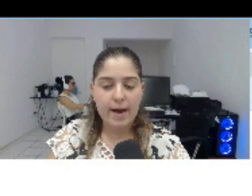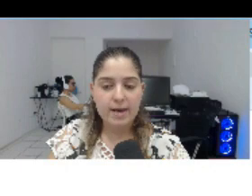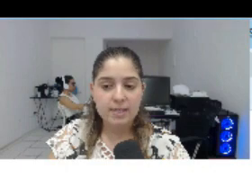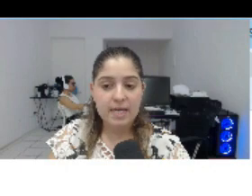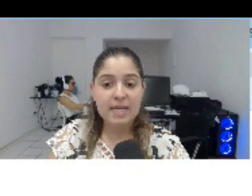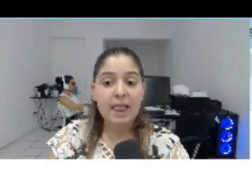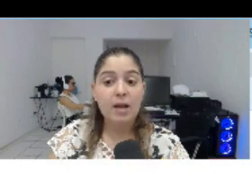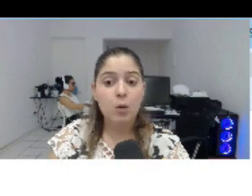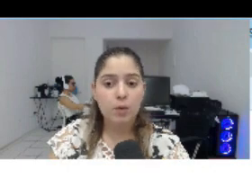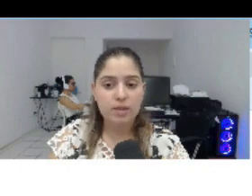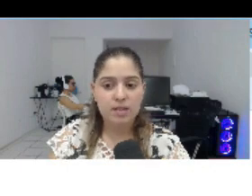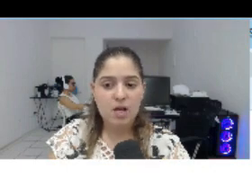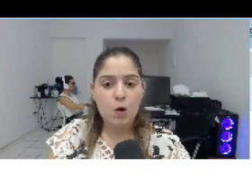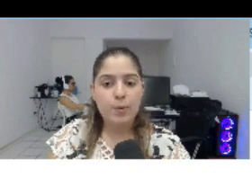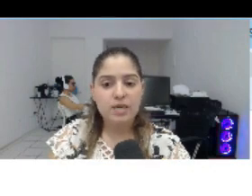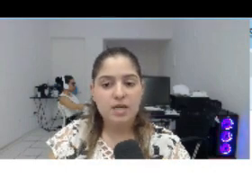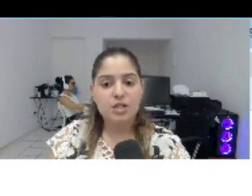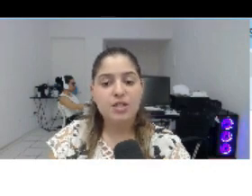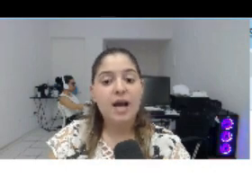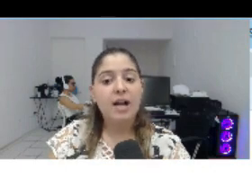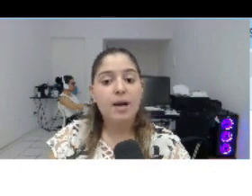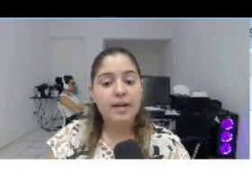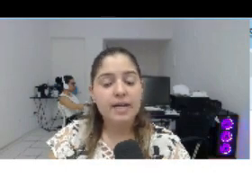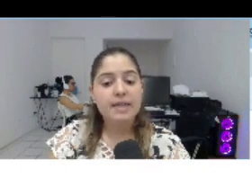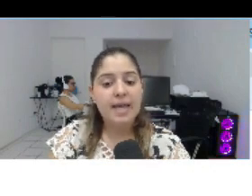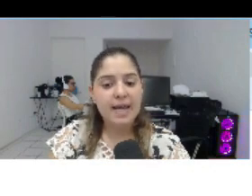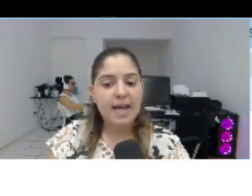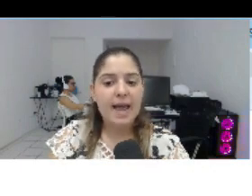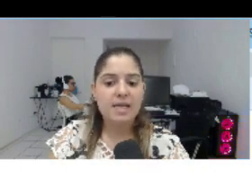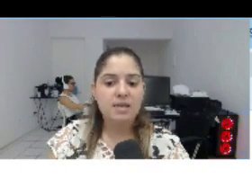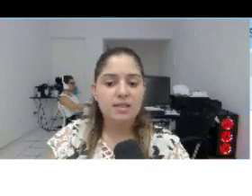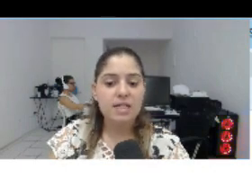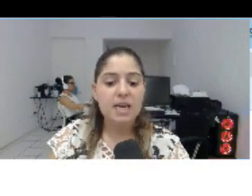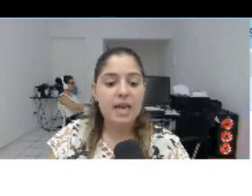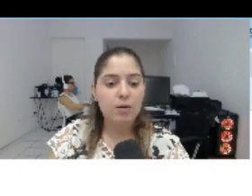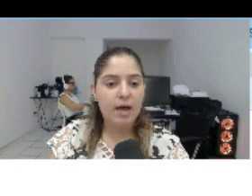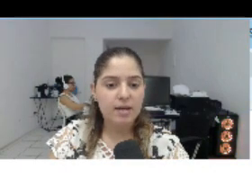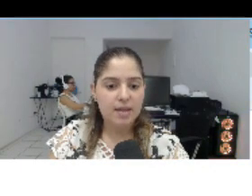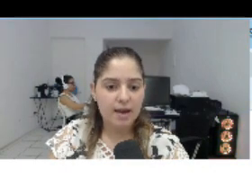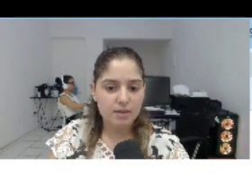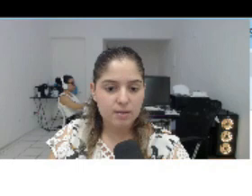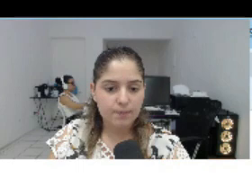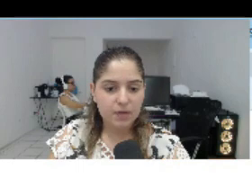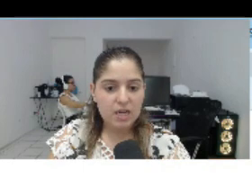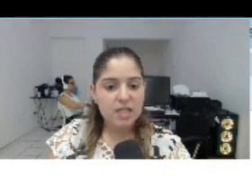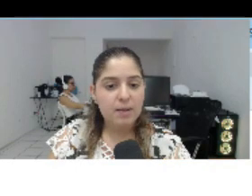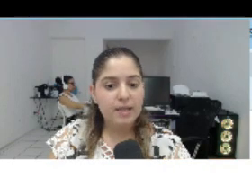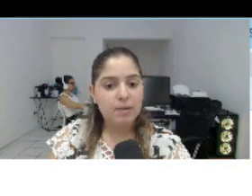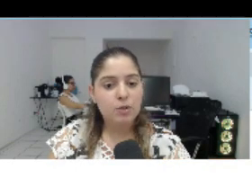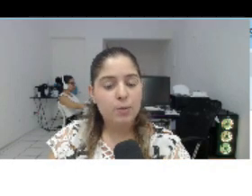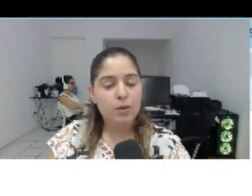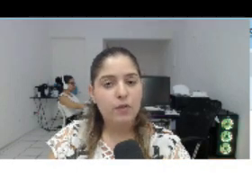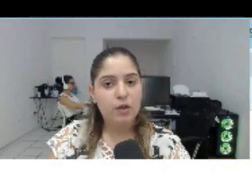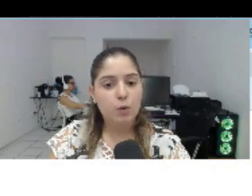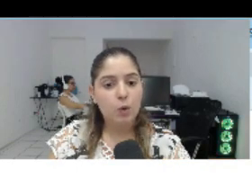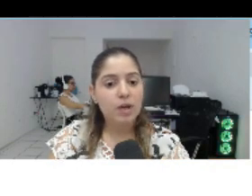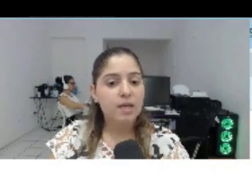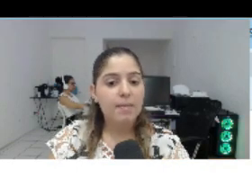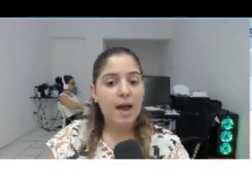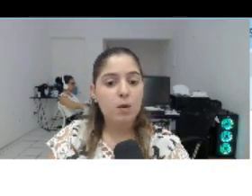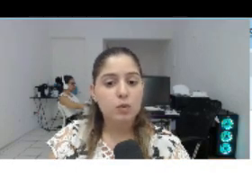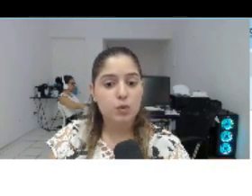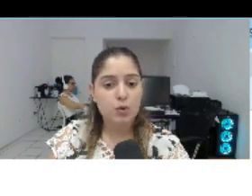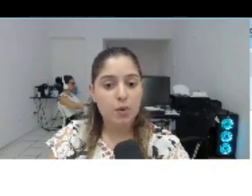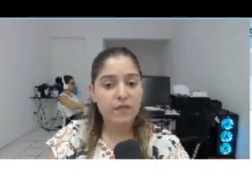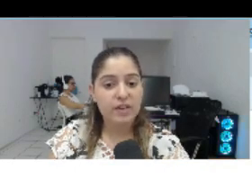dos Palmares, em Alagoas. O presidente da Câmara nega essas irregularidades. E também temos sobre o governo Lula